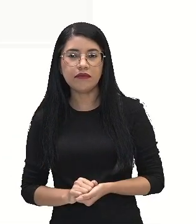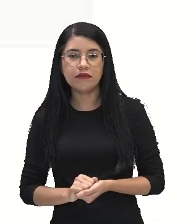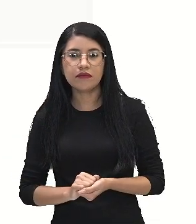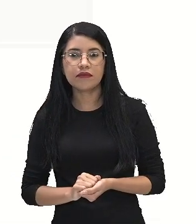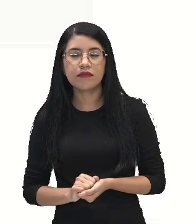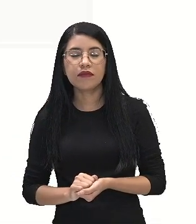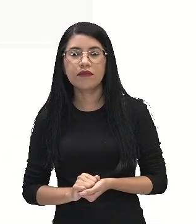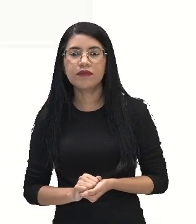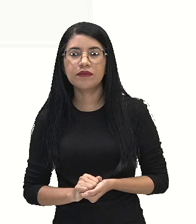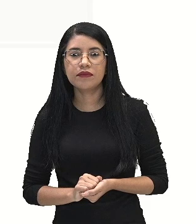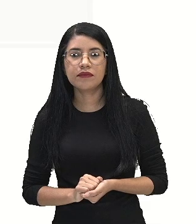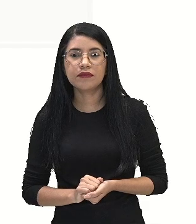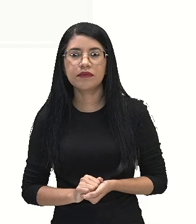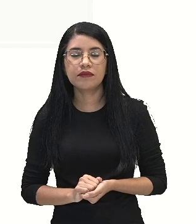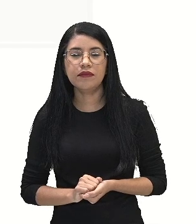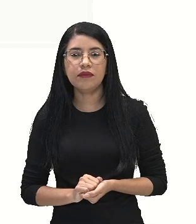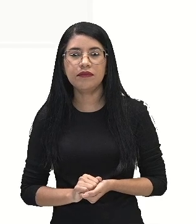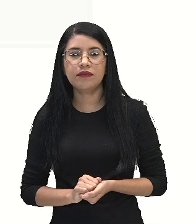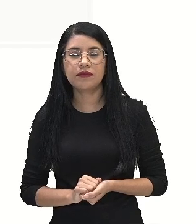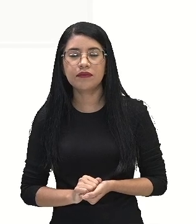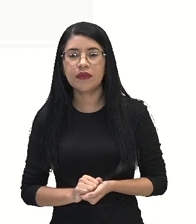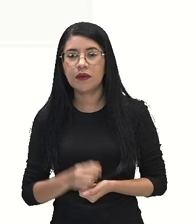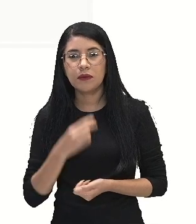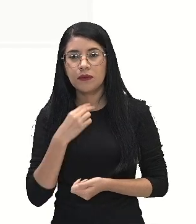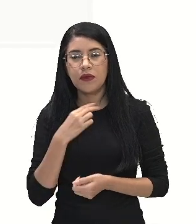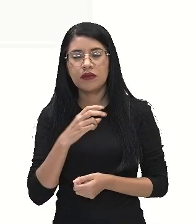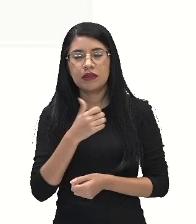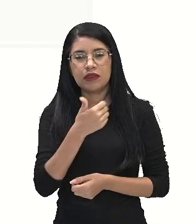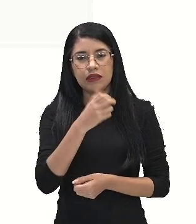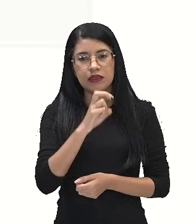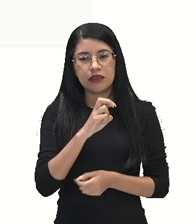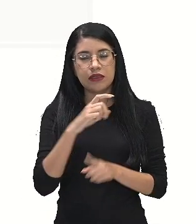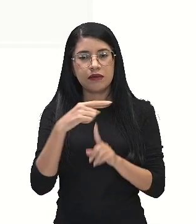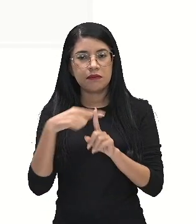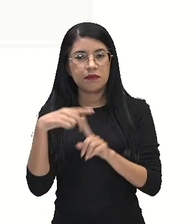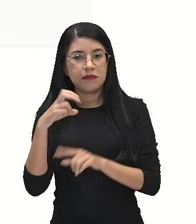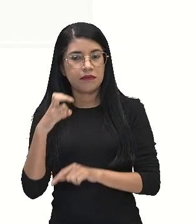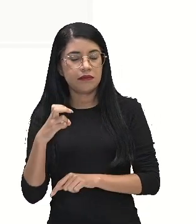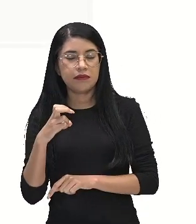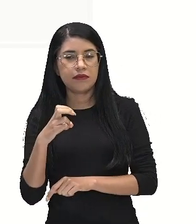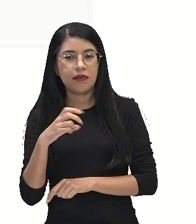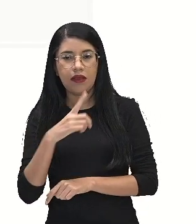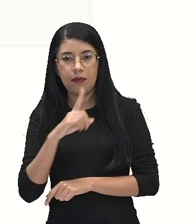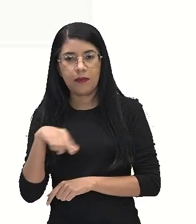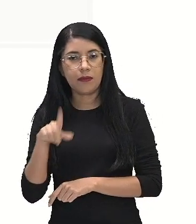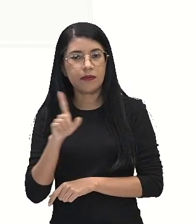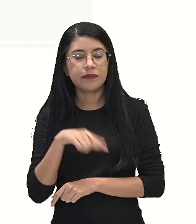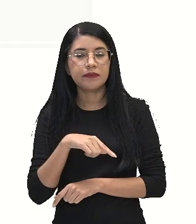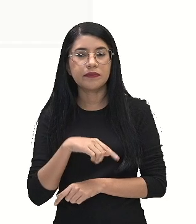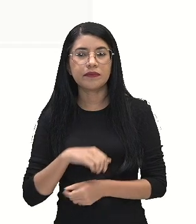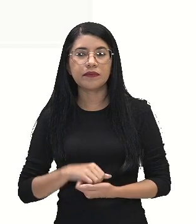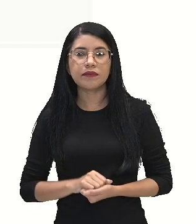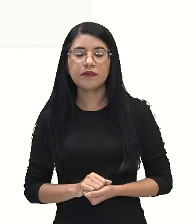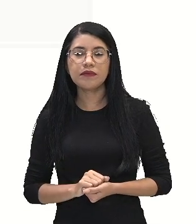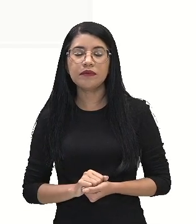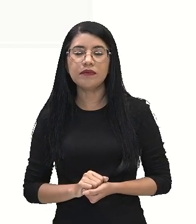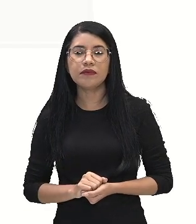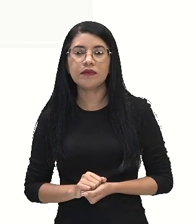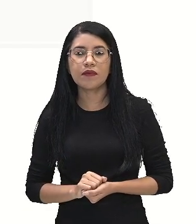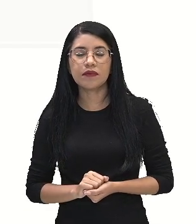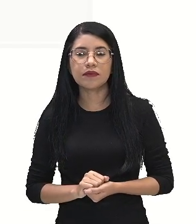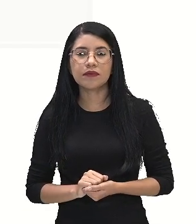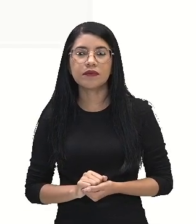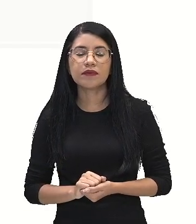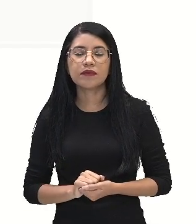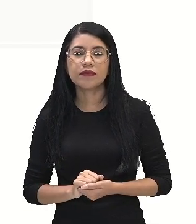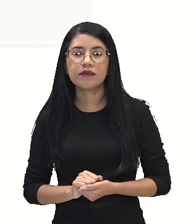ali, não. Tá bom? Então, você não pode somar 15 mais 5, por exemplo. Tá certo? Então, a gente não vai conseguir somar